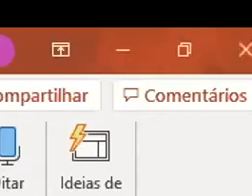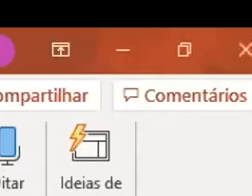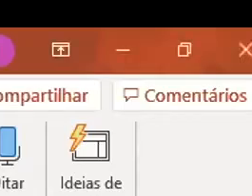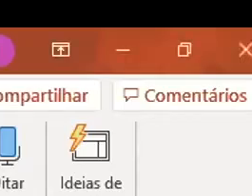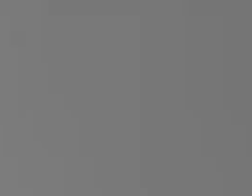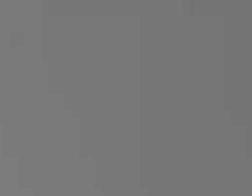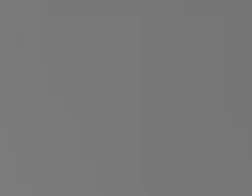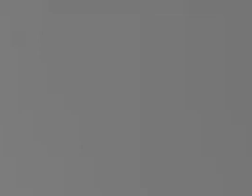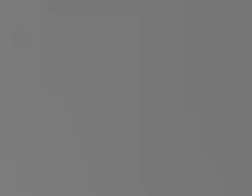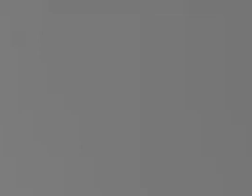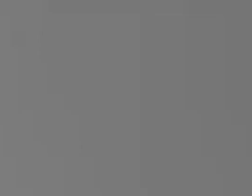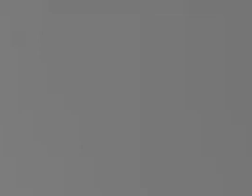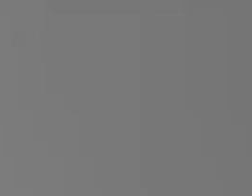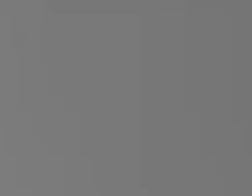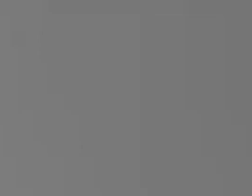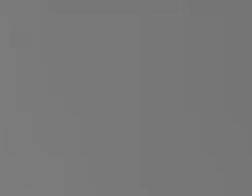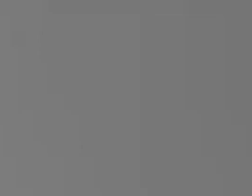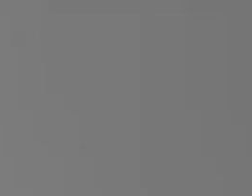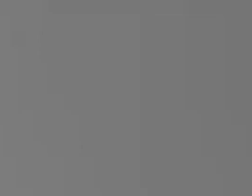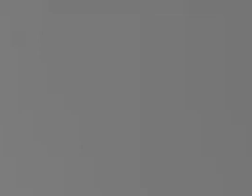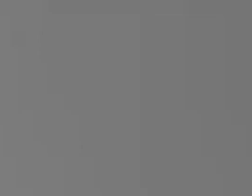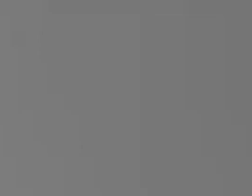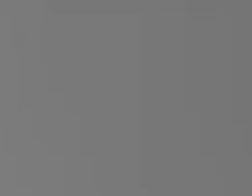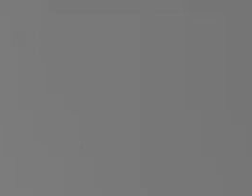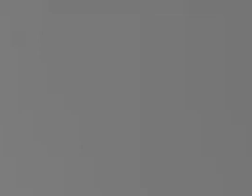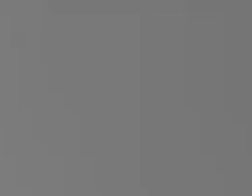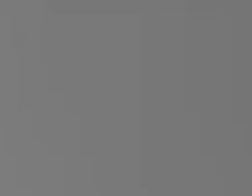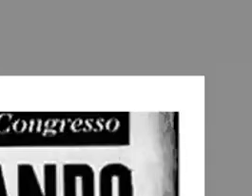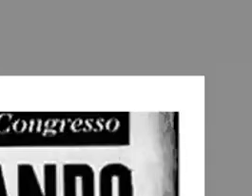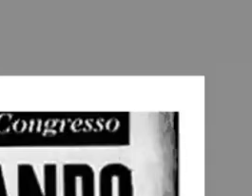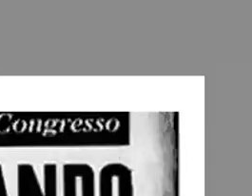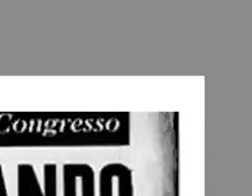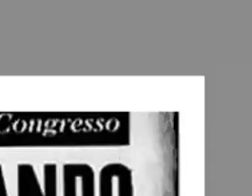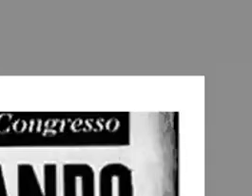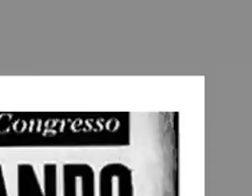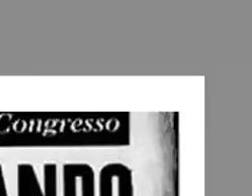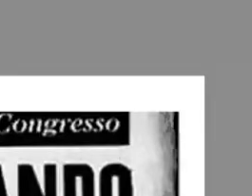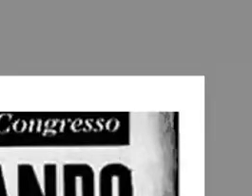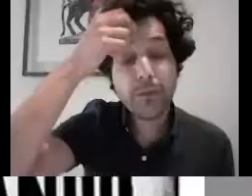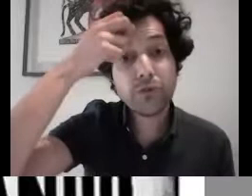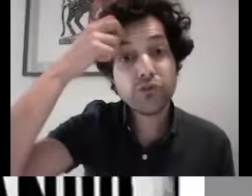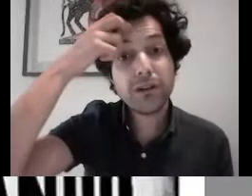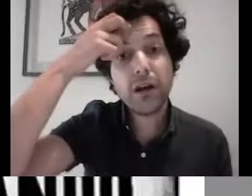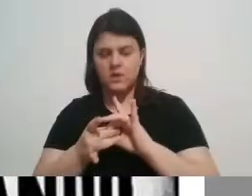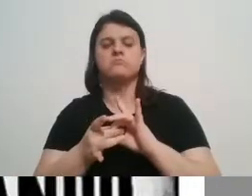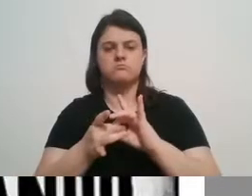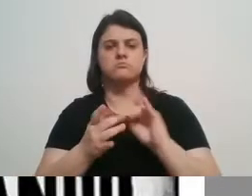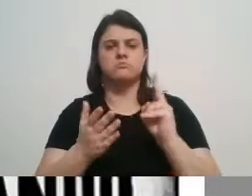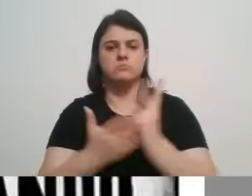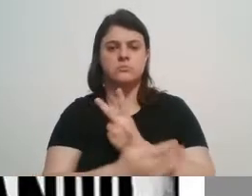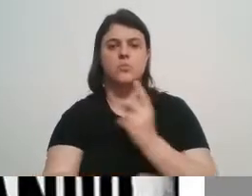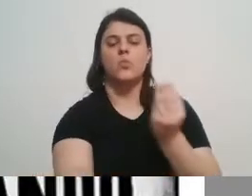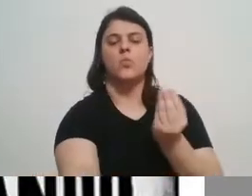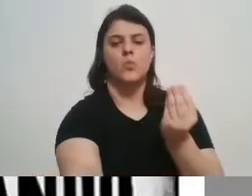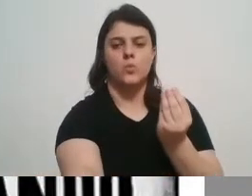para a gente começar a conversar. Muito bem. Eu vou começar com uma contextualização, né, do Última Hora. O Última Hora é um jornal que é fundado